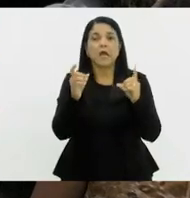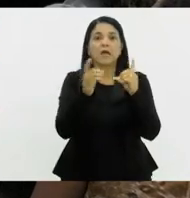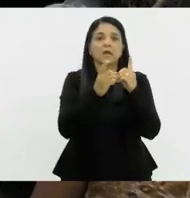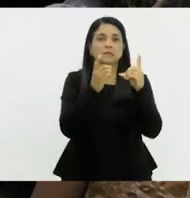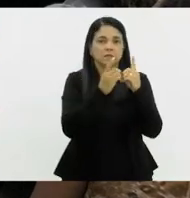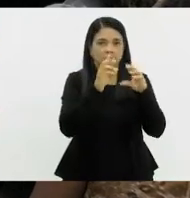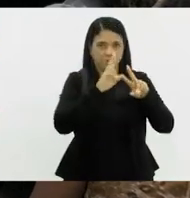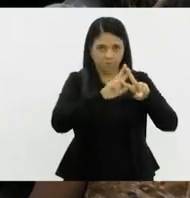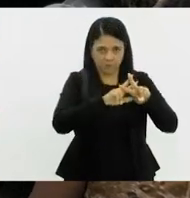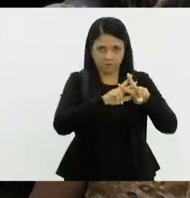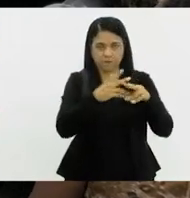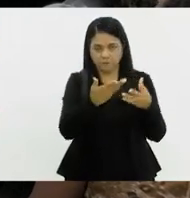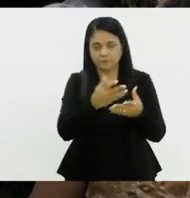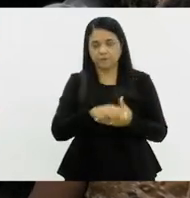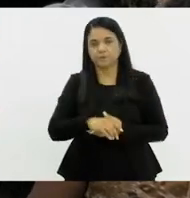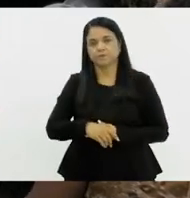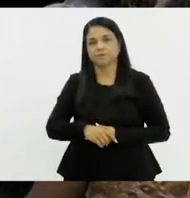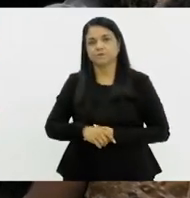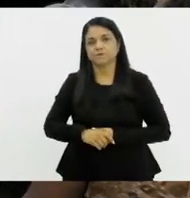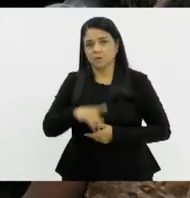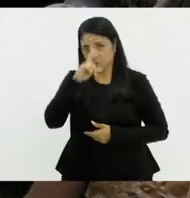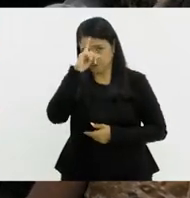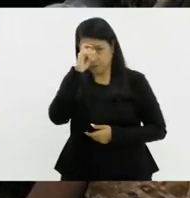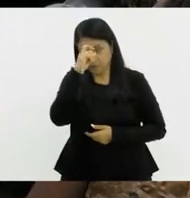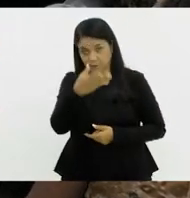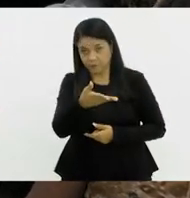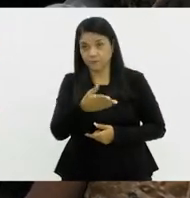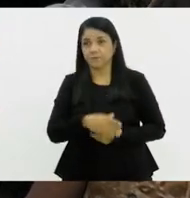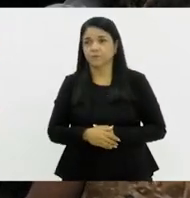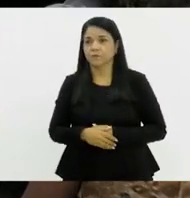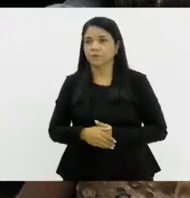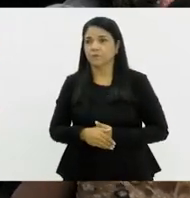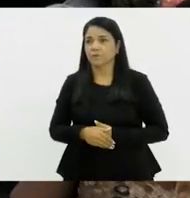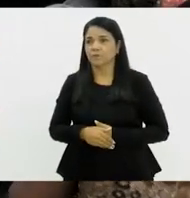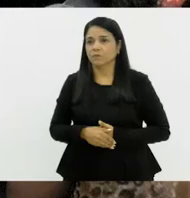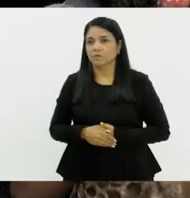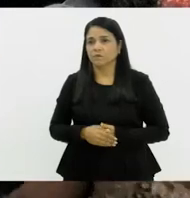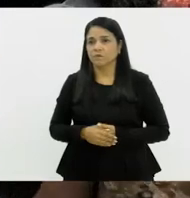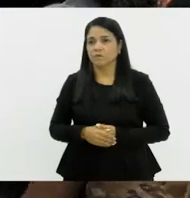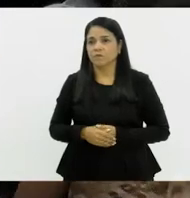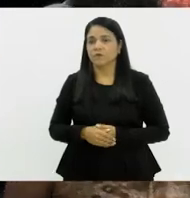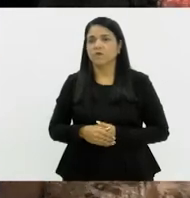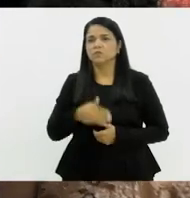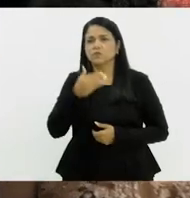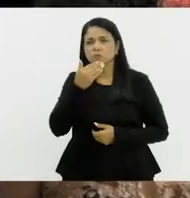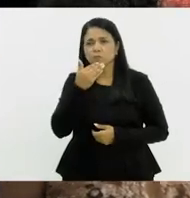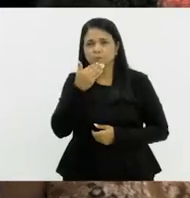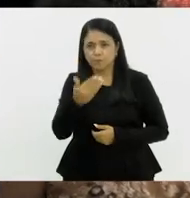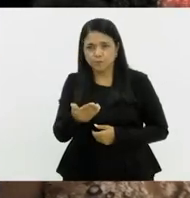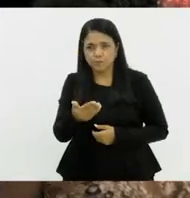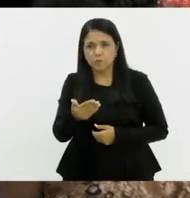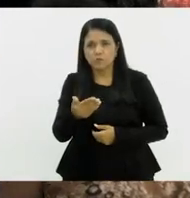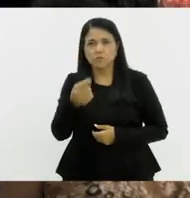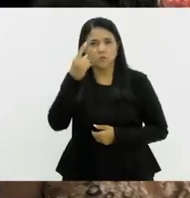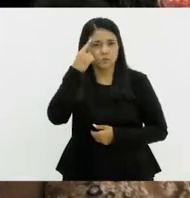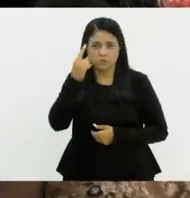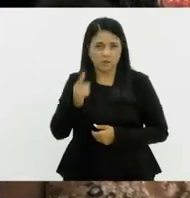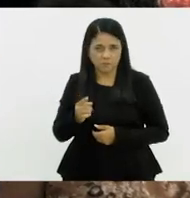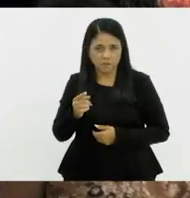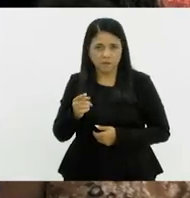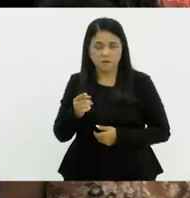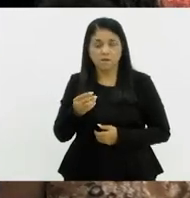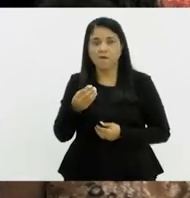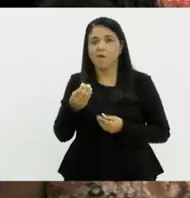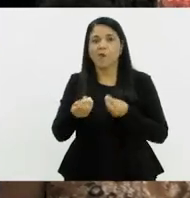ao sistema penitenciário. Deputado, eu vou pedir desculpa. Eu estou pedindo aqui, porque, como a gente não sabia que a gente ia entrar em